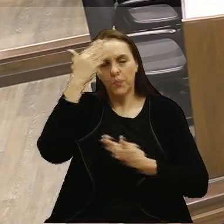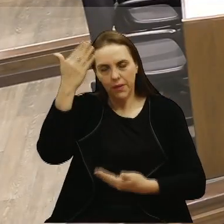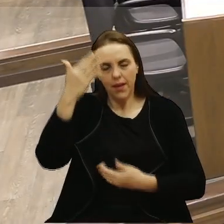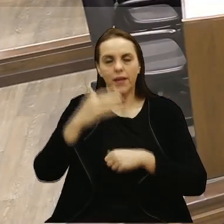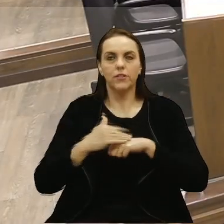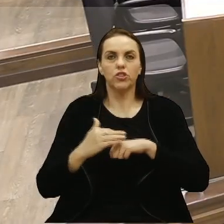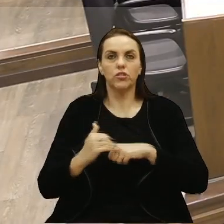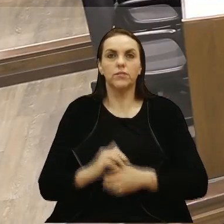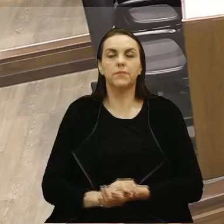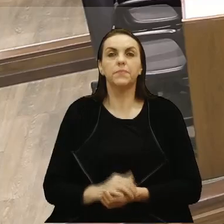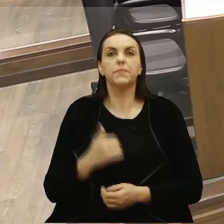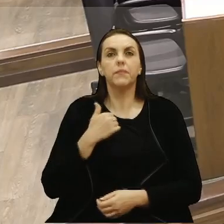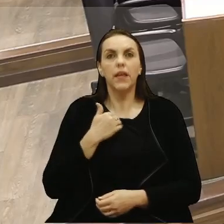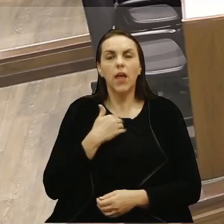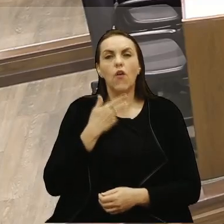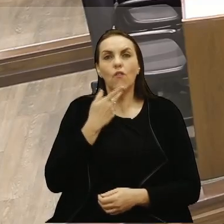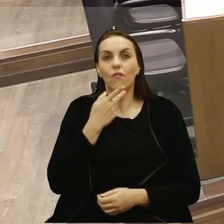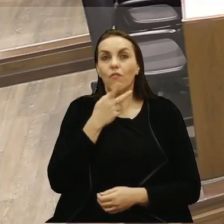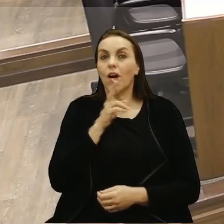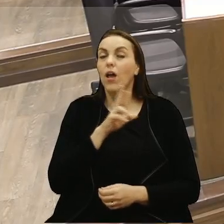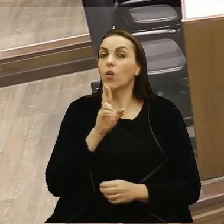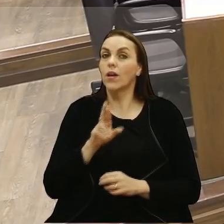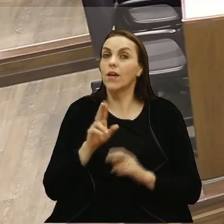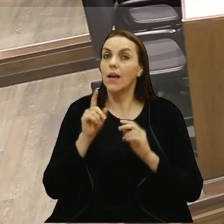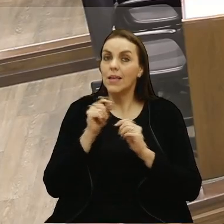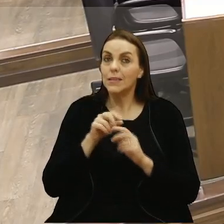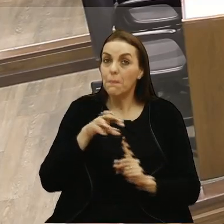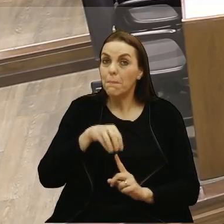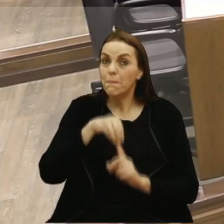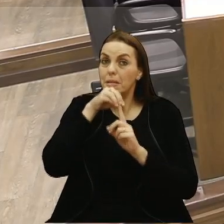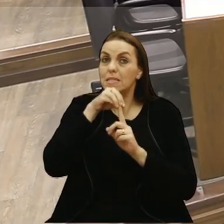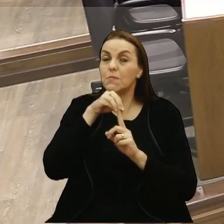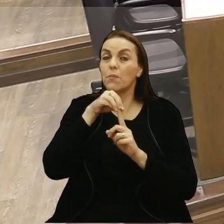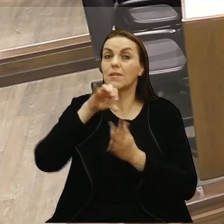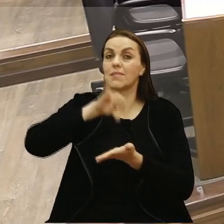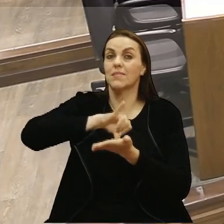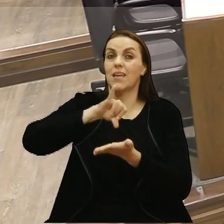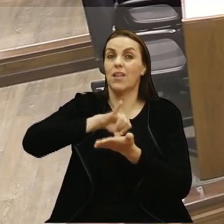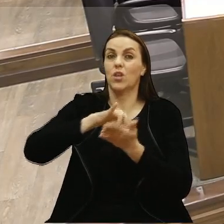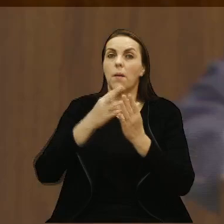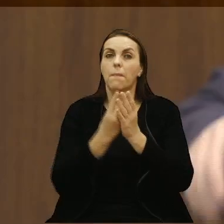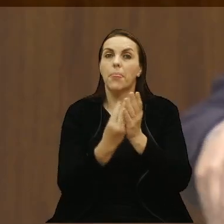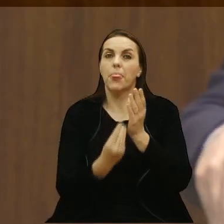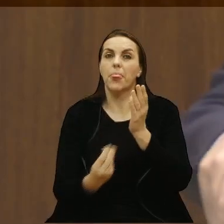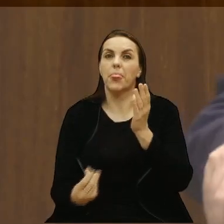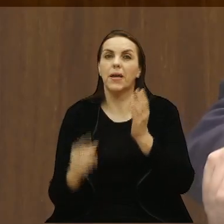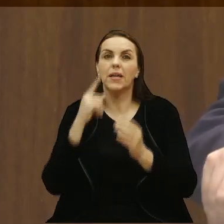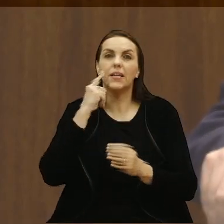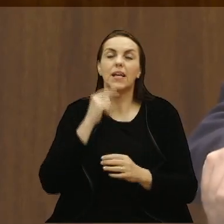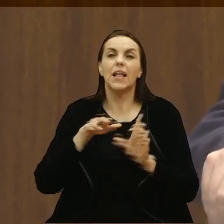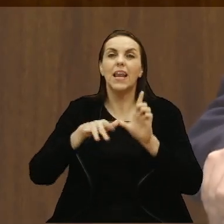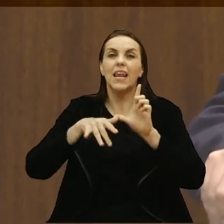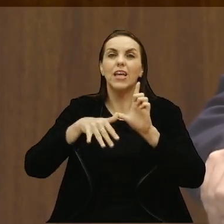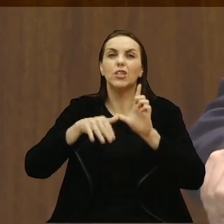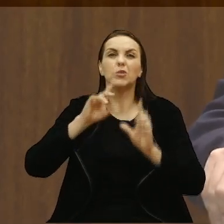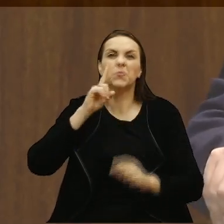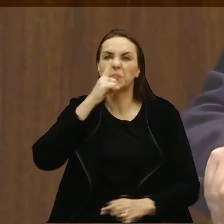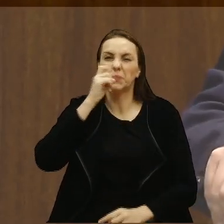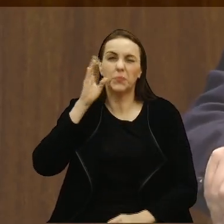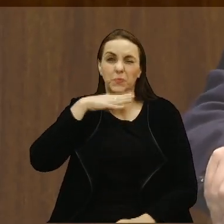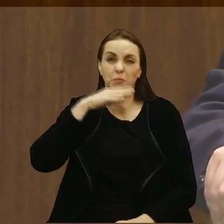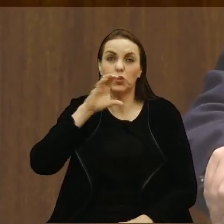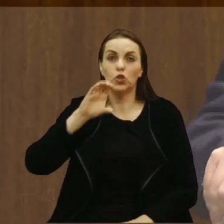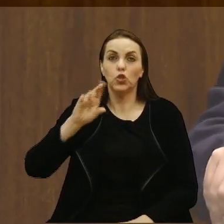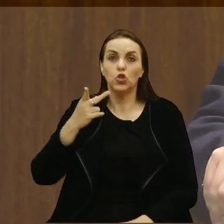gentileza. Eu me refiro especialmente ao centro em razão do chorume que forma o lixo. Na frente da Secretaria Estadual de